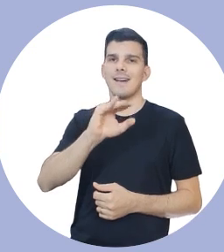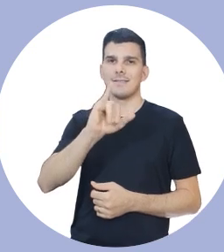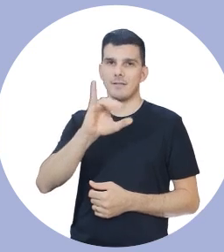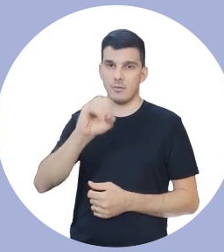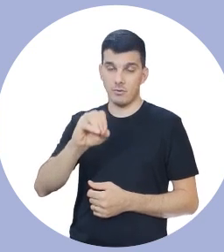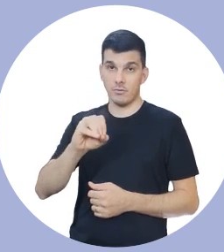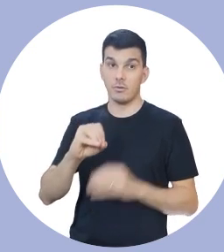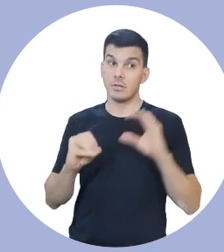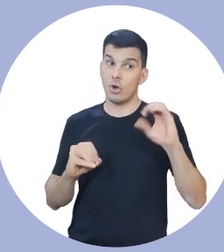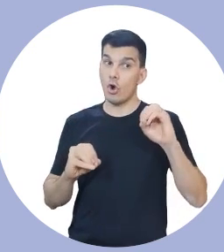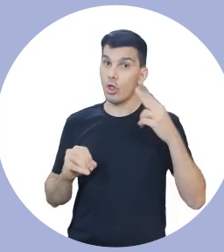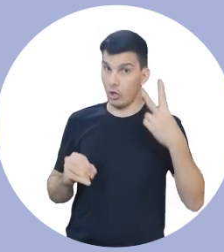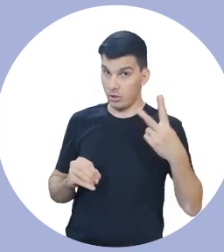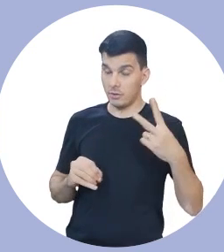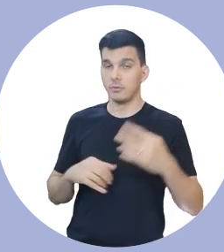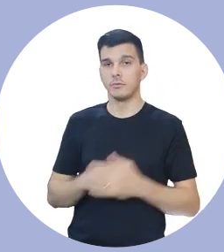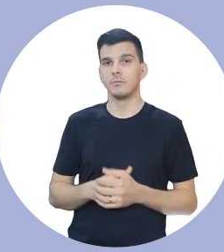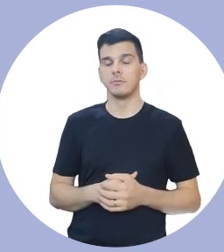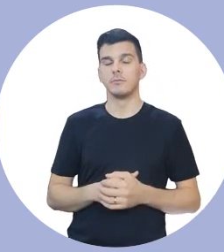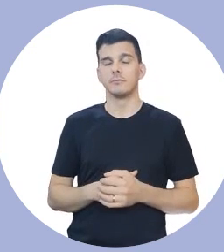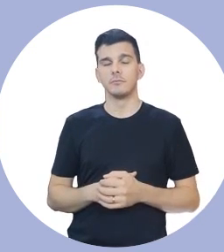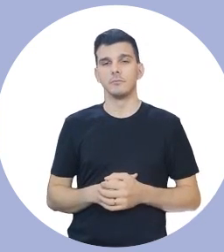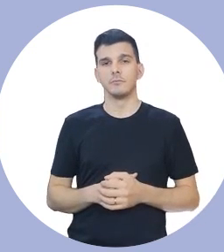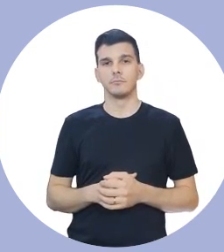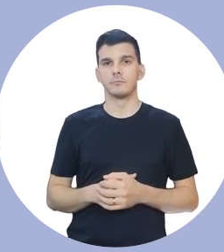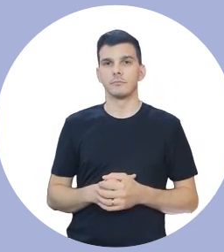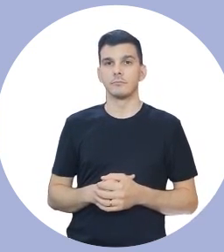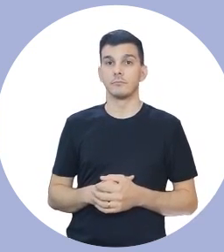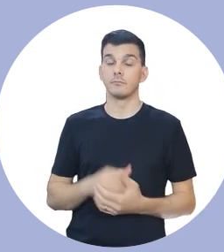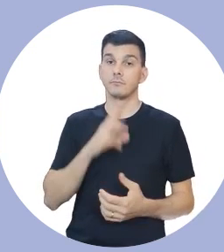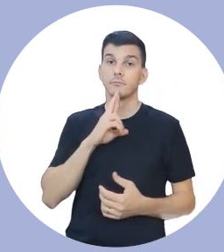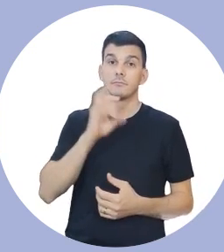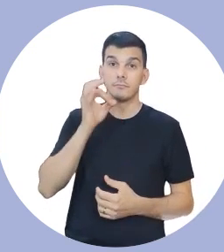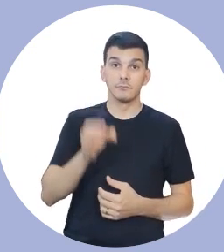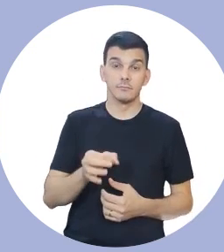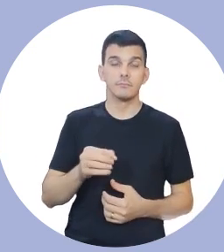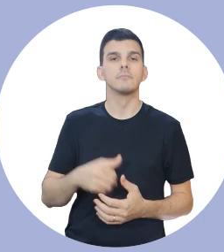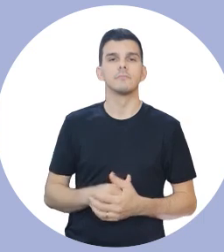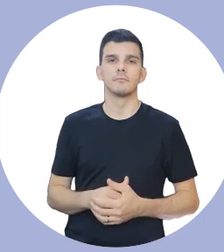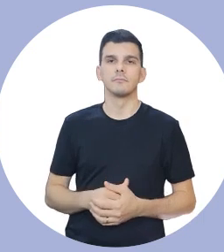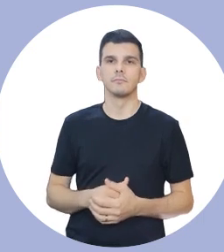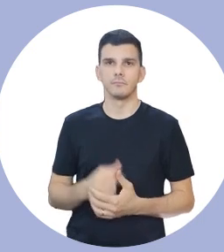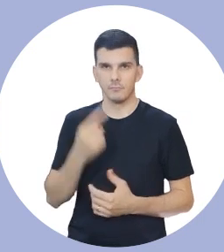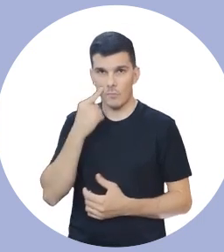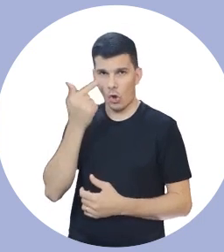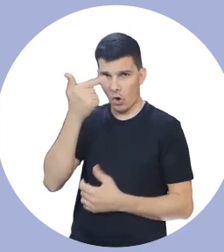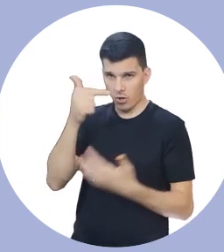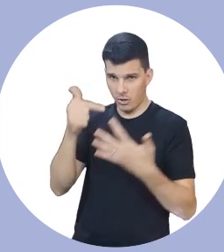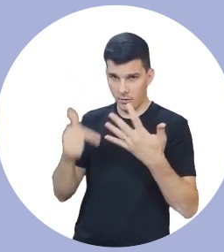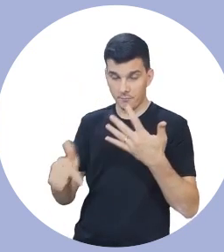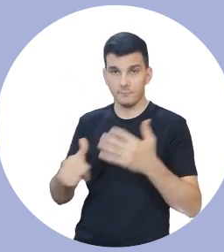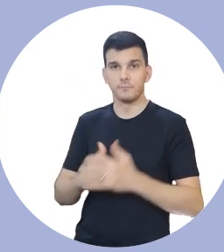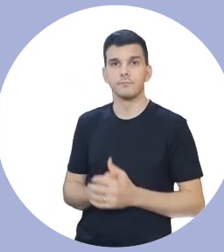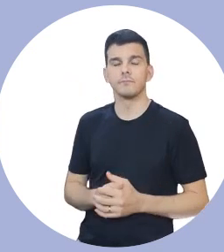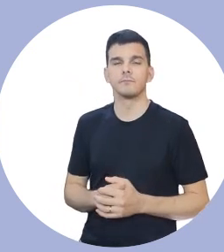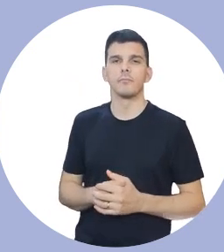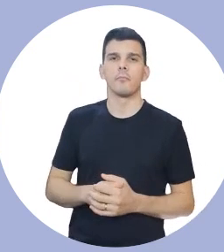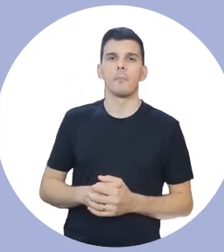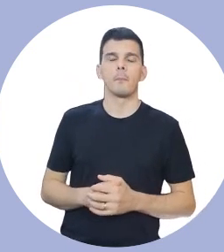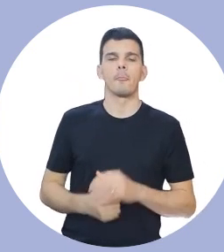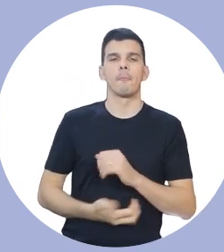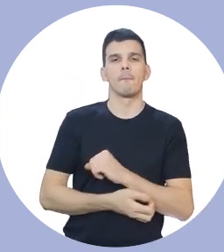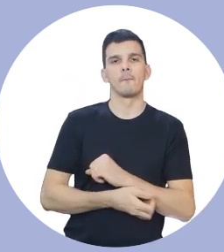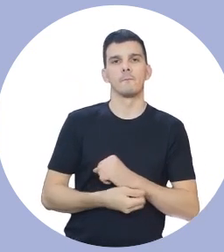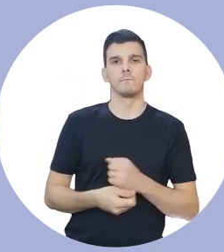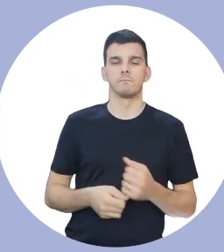ácido. CO2 é um óxido e tem caráter ácido. Então essa alternativa é conveniente. Vamos ver as demais.